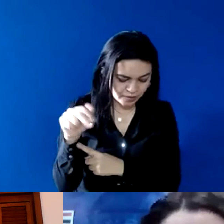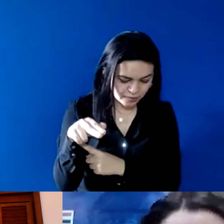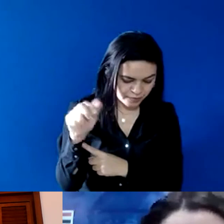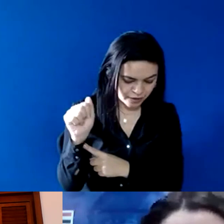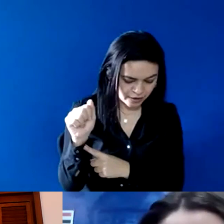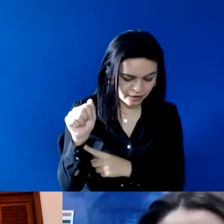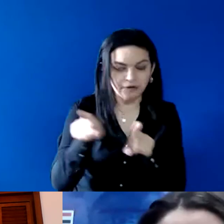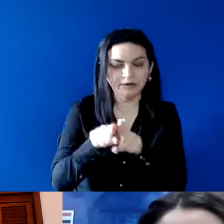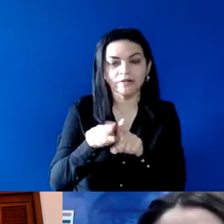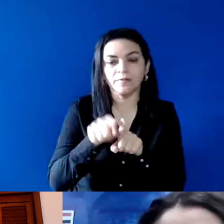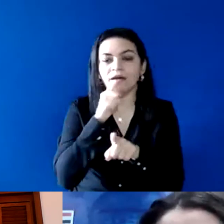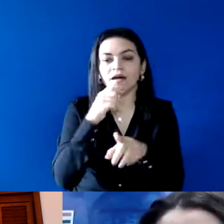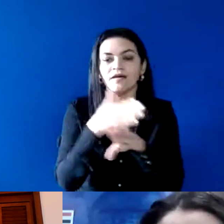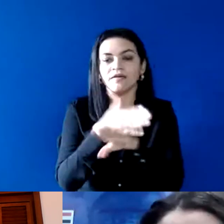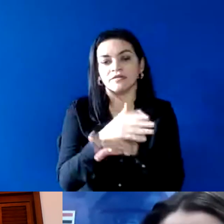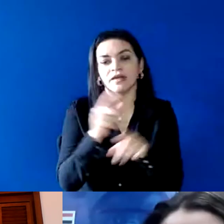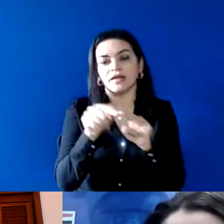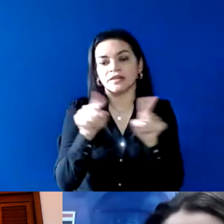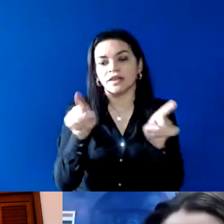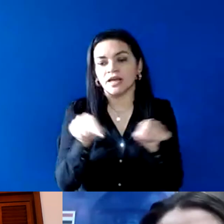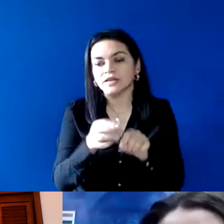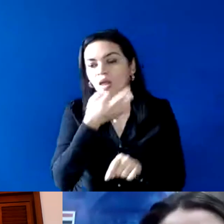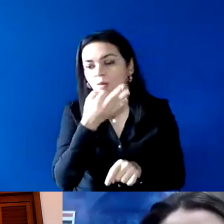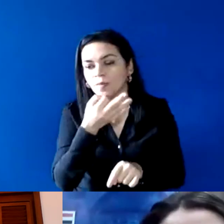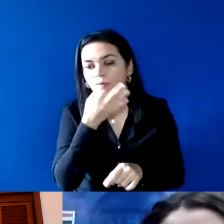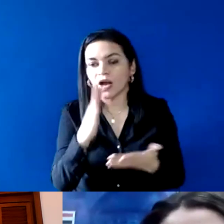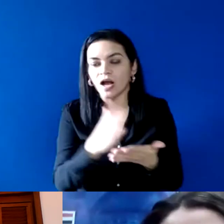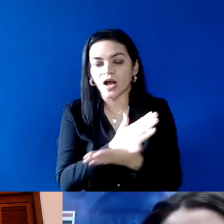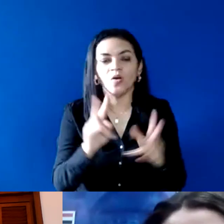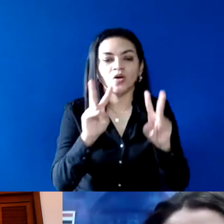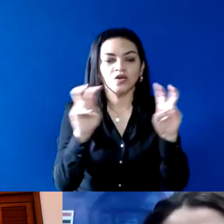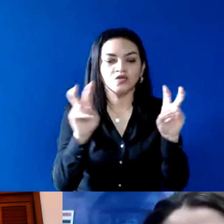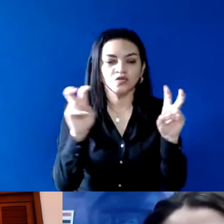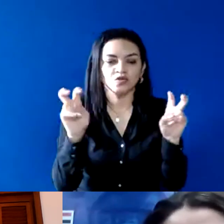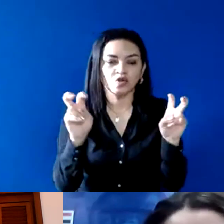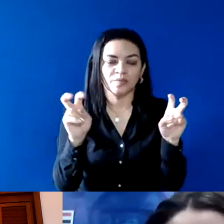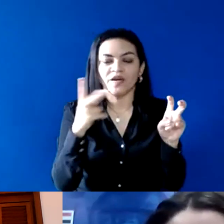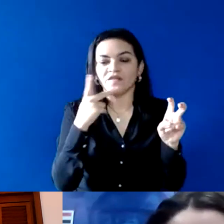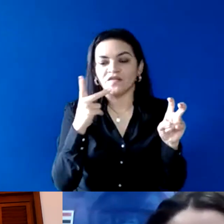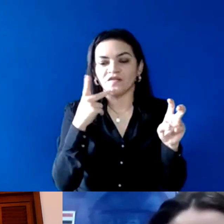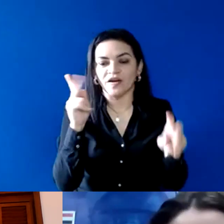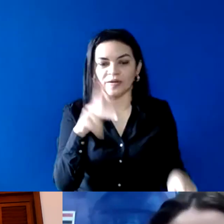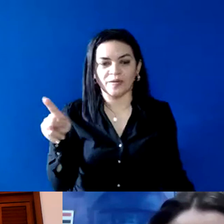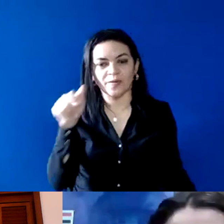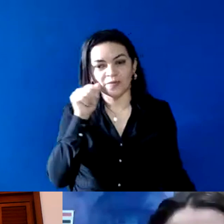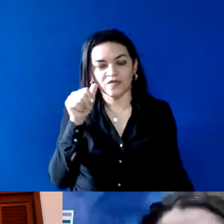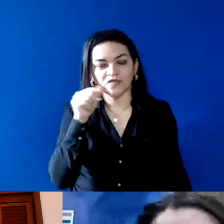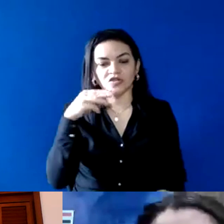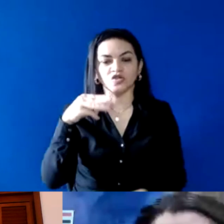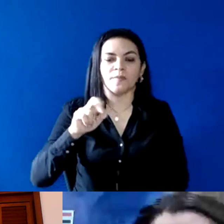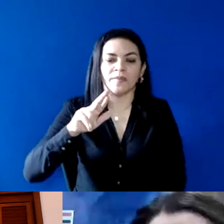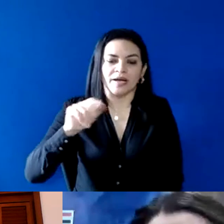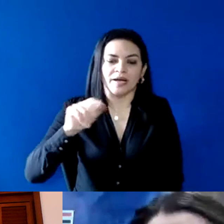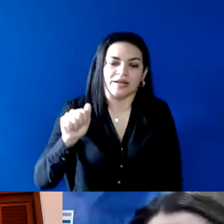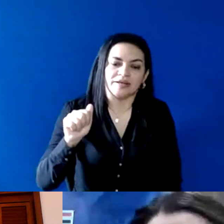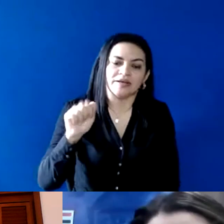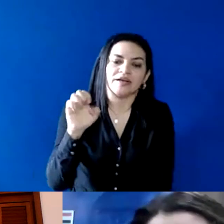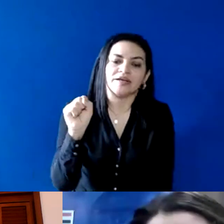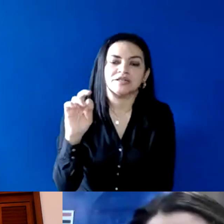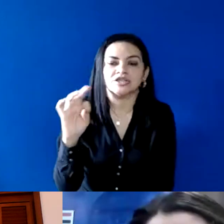está na sala, para fazer algum comentário sobre a fala da professora Maria Esther e do Dr.